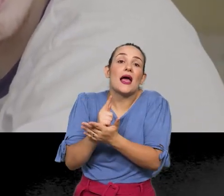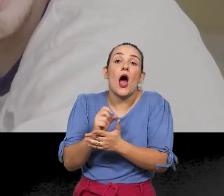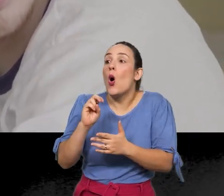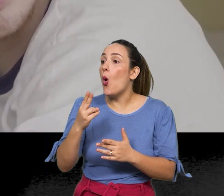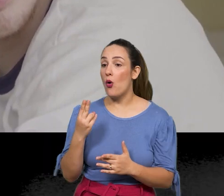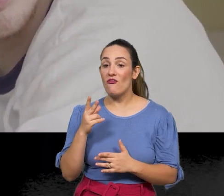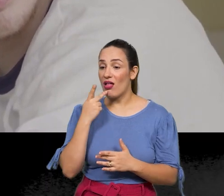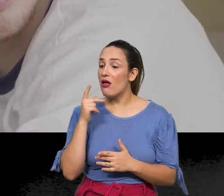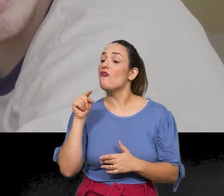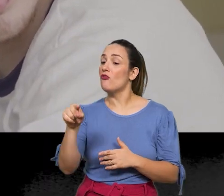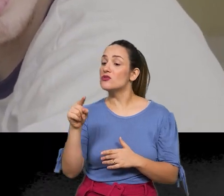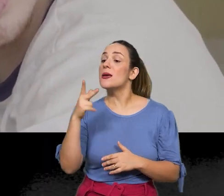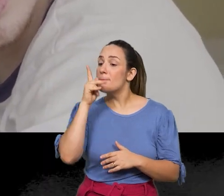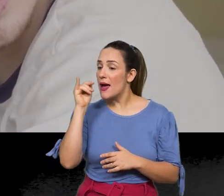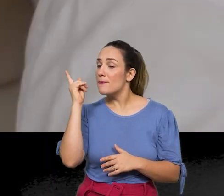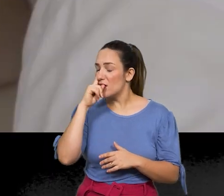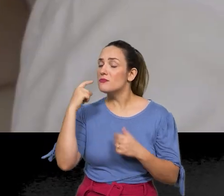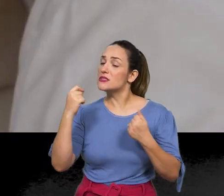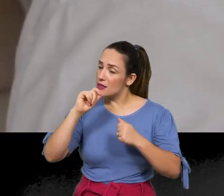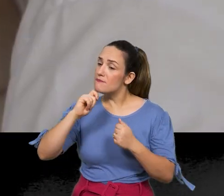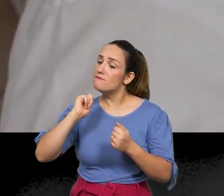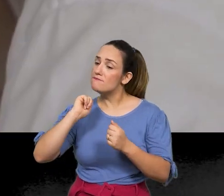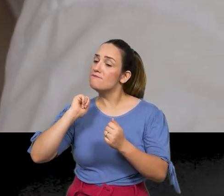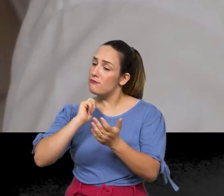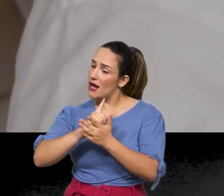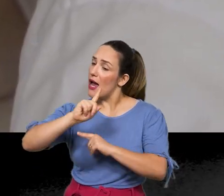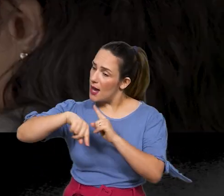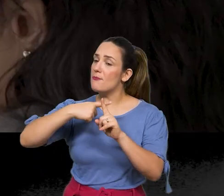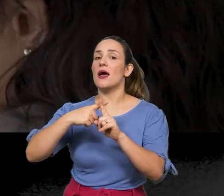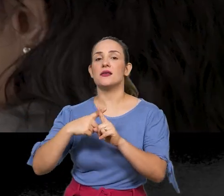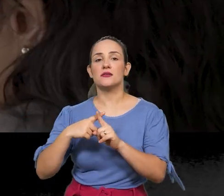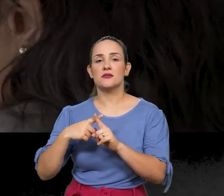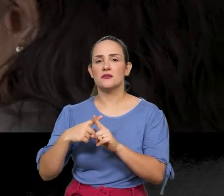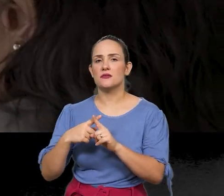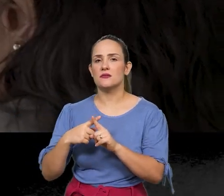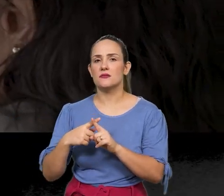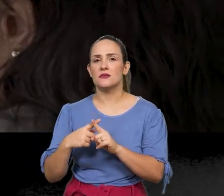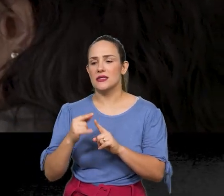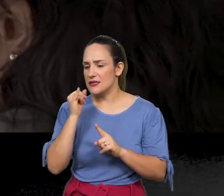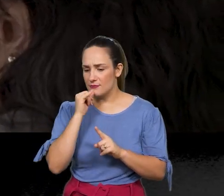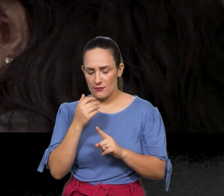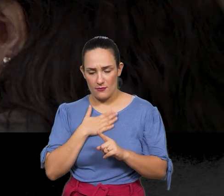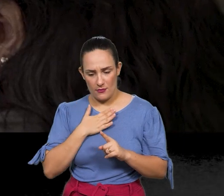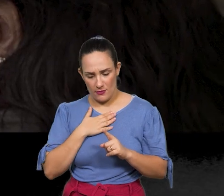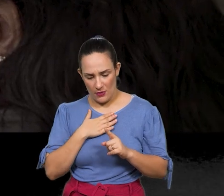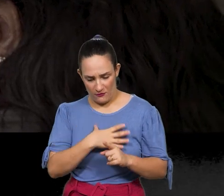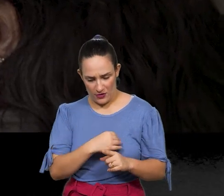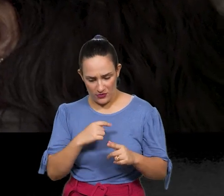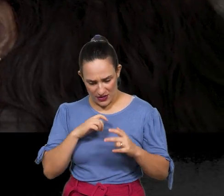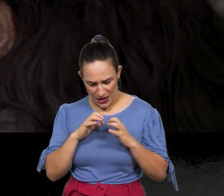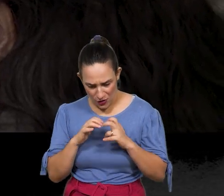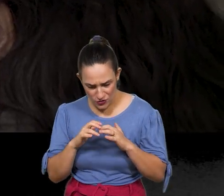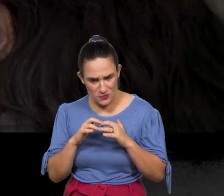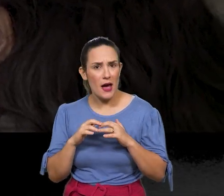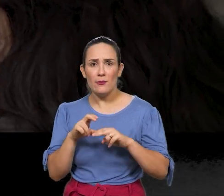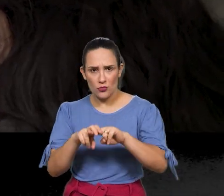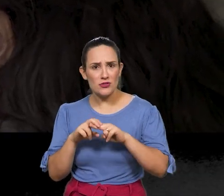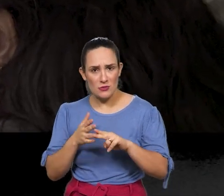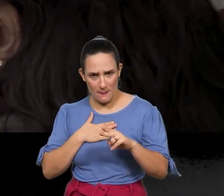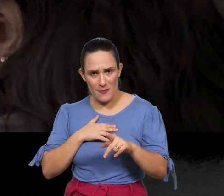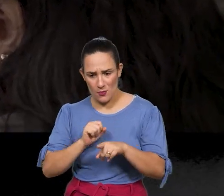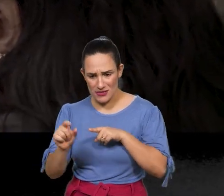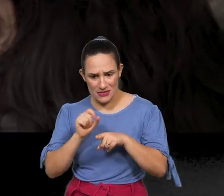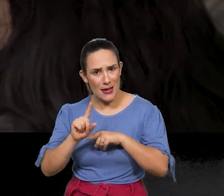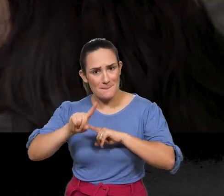ou então até assim, meu filho tem autismo, a escola pode cobrar por ele ter essa deficiência, por ele ser